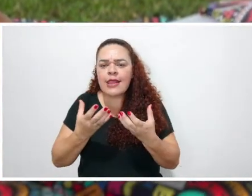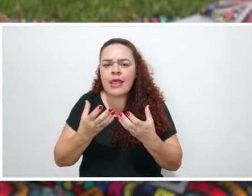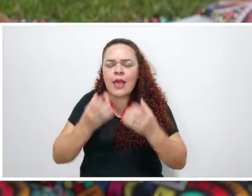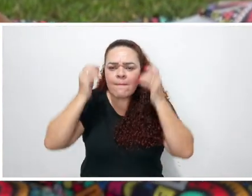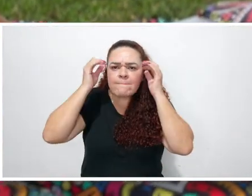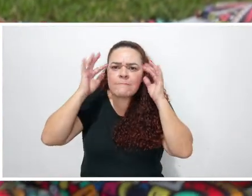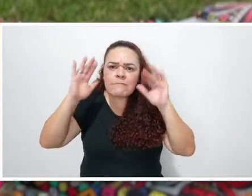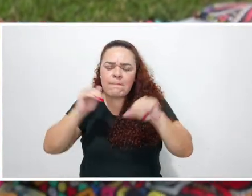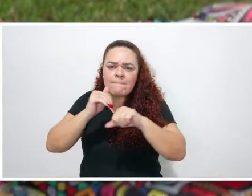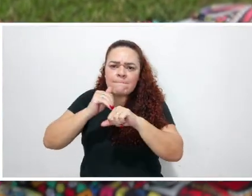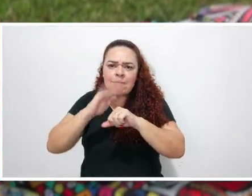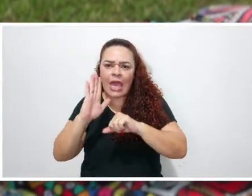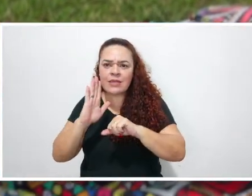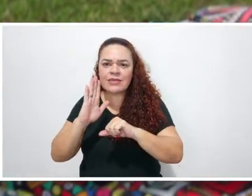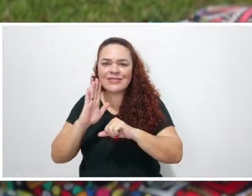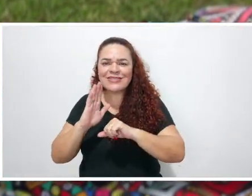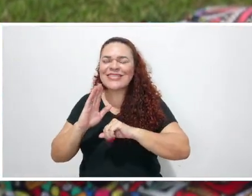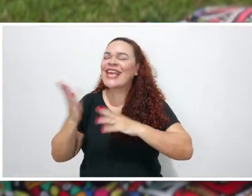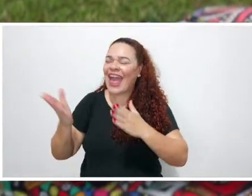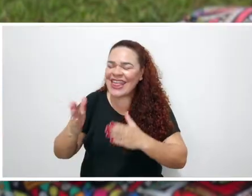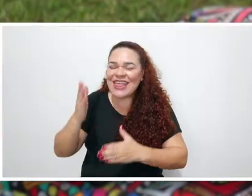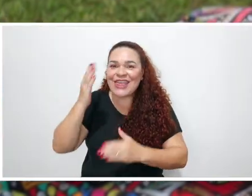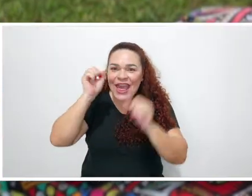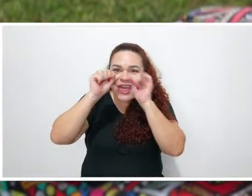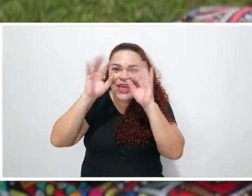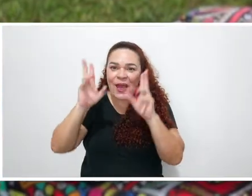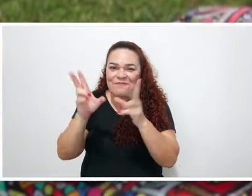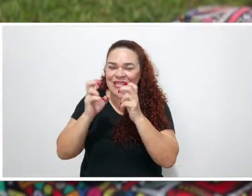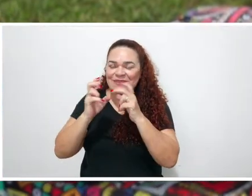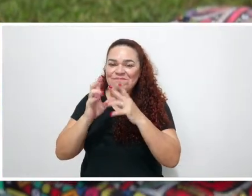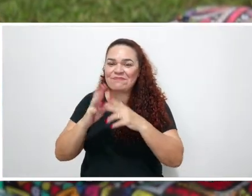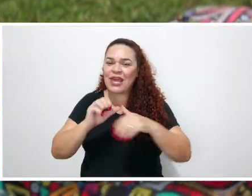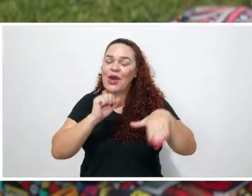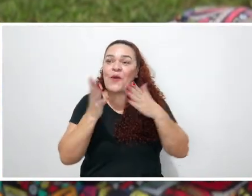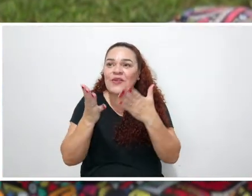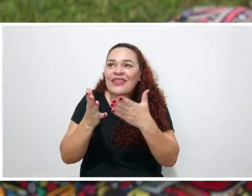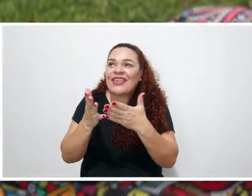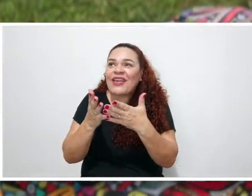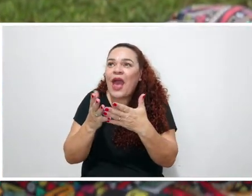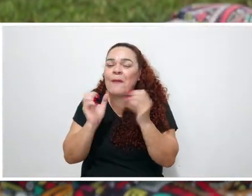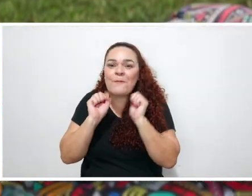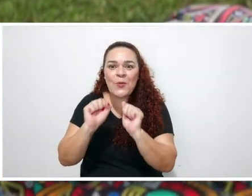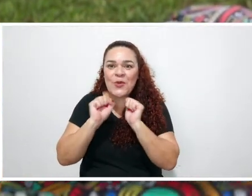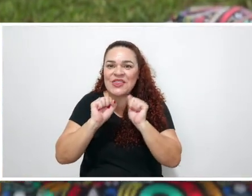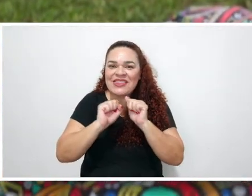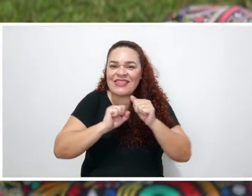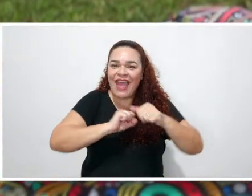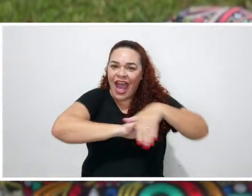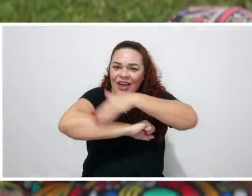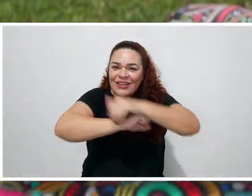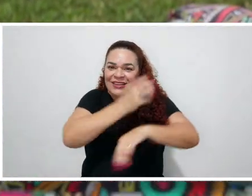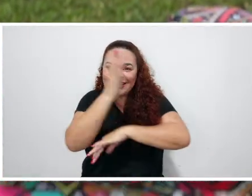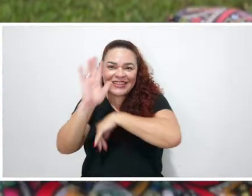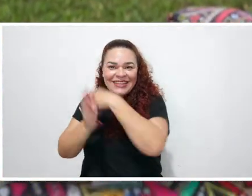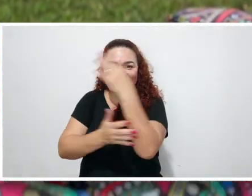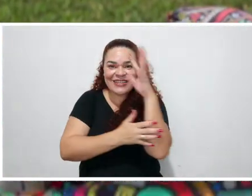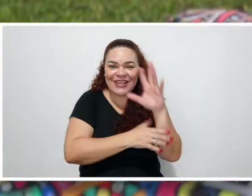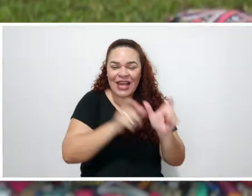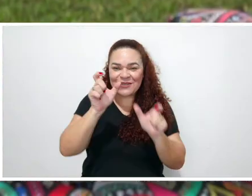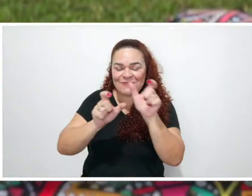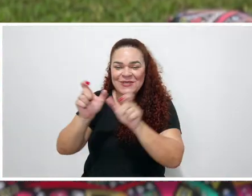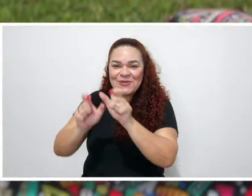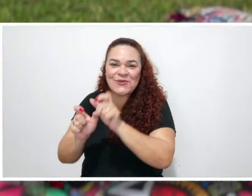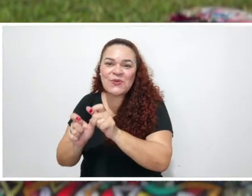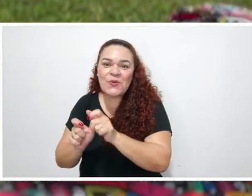E descobriram que poderiam enxergar histórias em tudo. Nas árvores, nas ruas, nas pessoas ao redor. Elas se